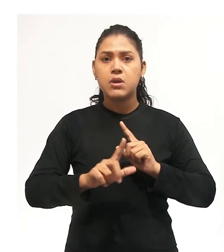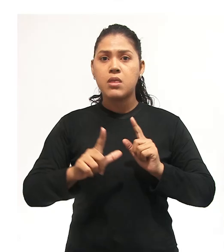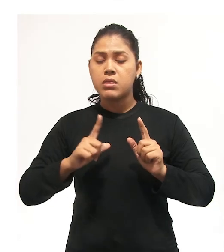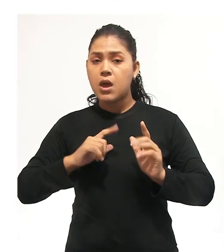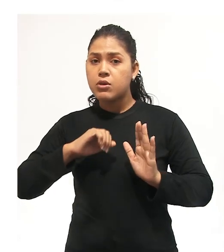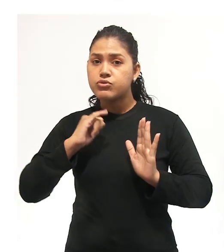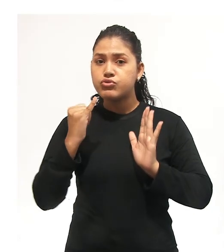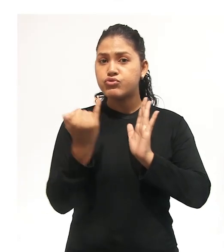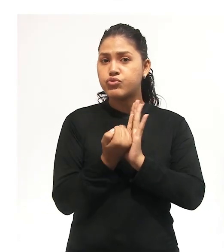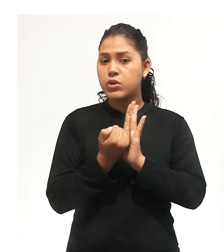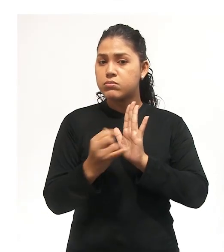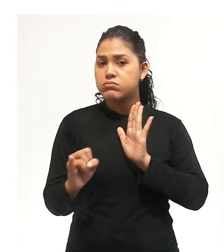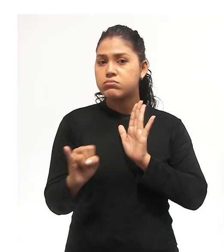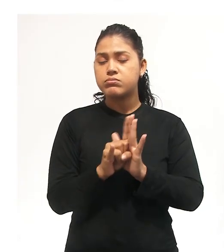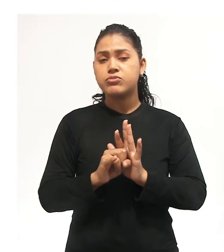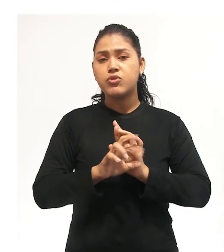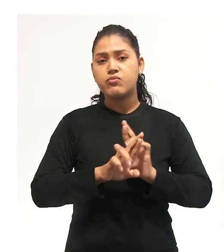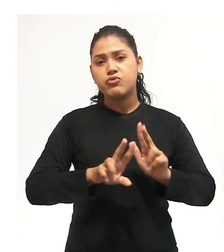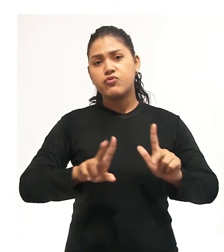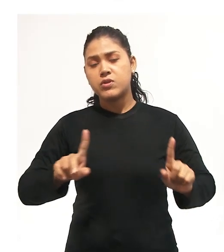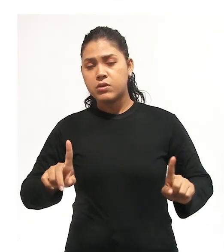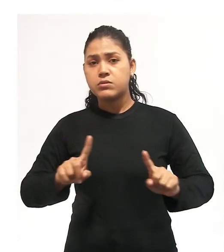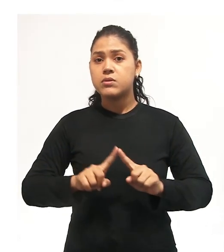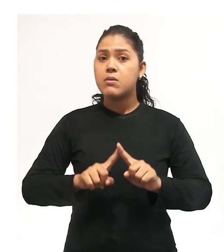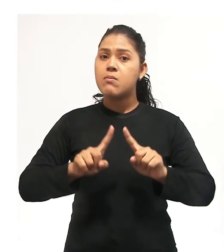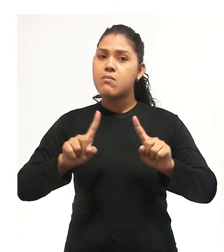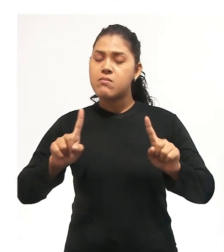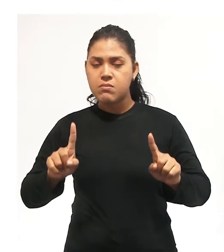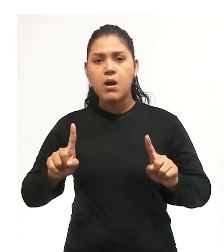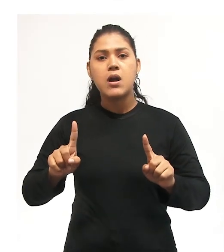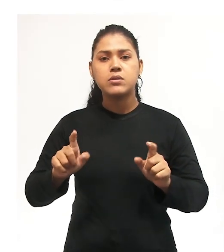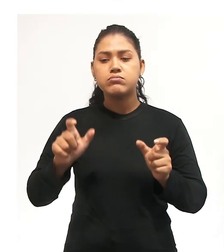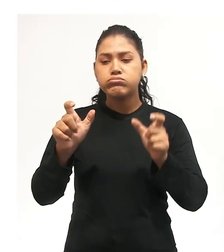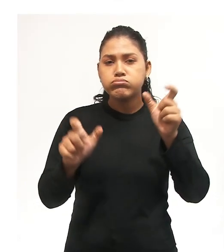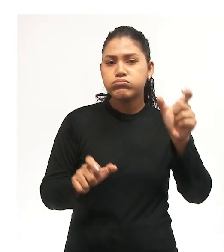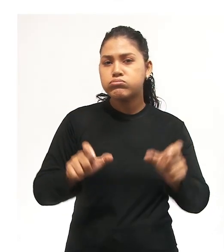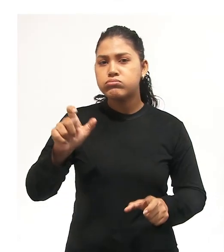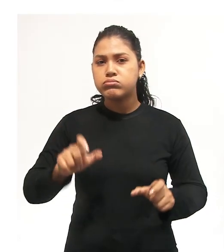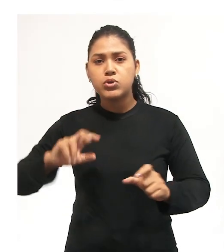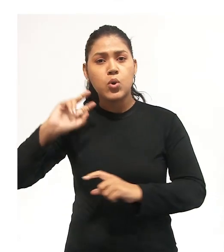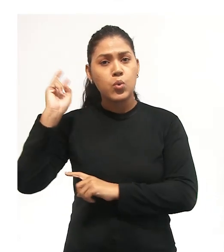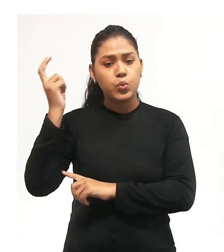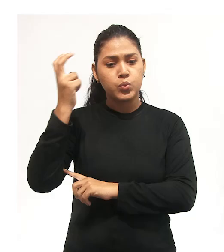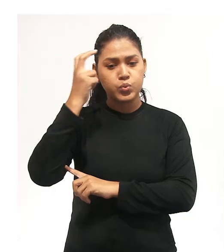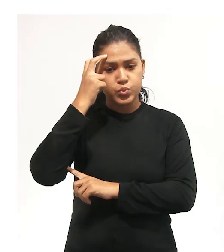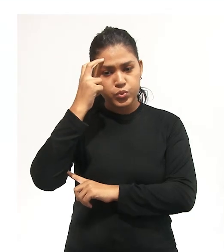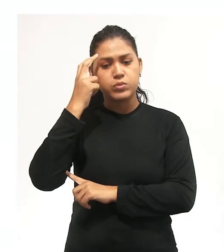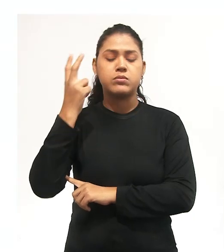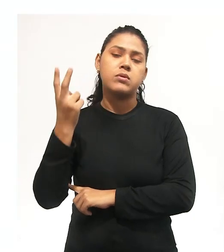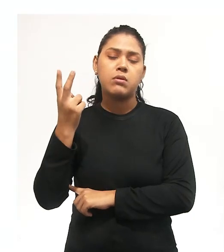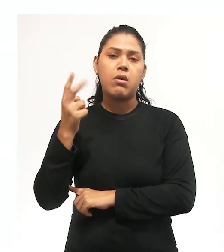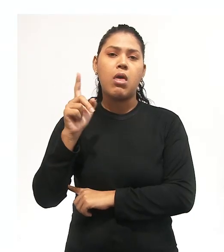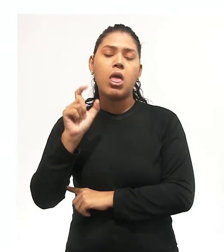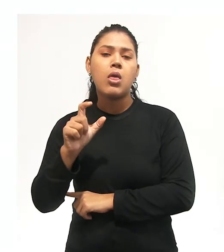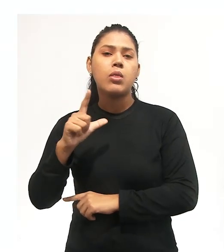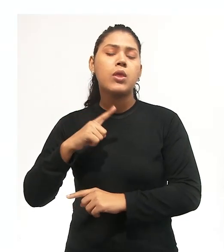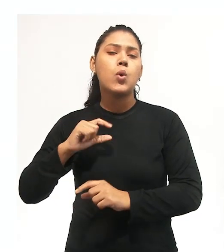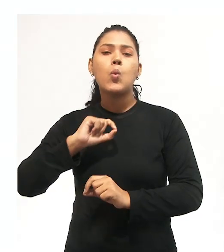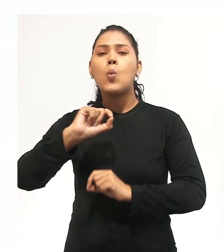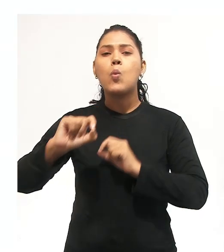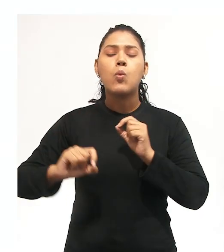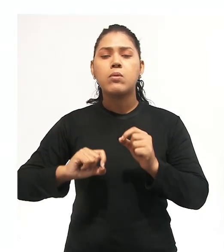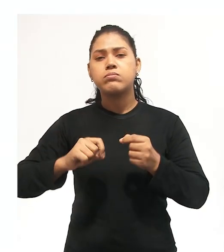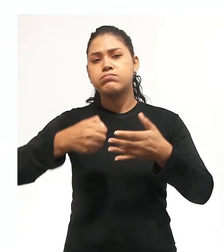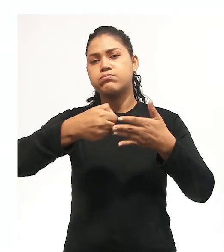de identidade dos indivíduos que ali vivem. A cultura da comunidade, ela